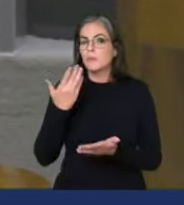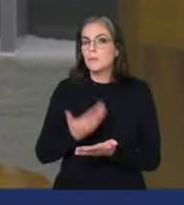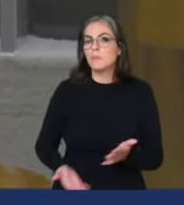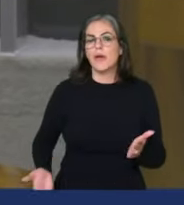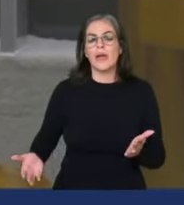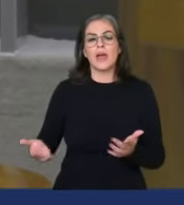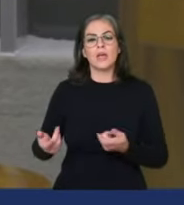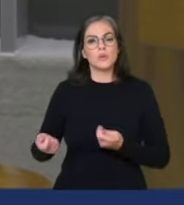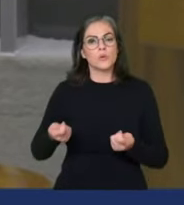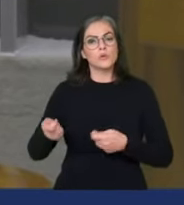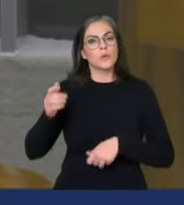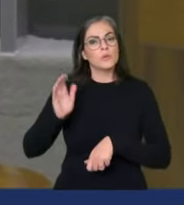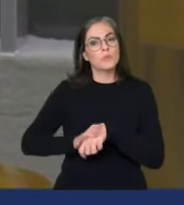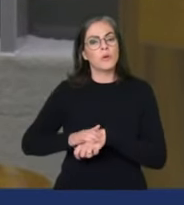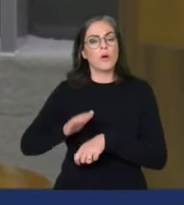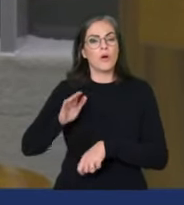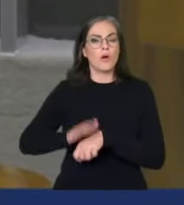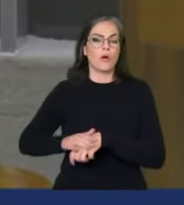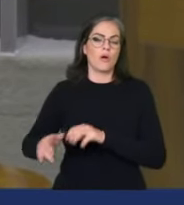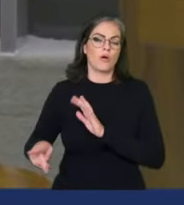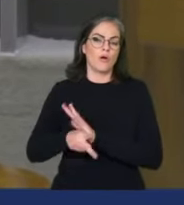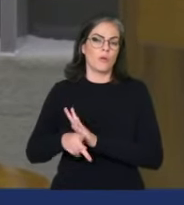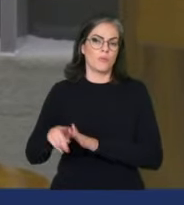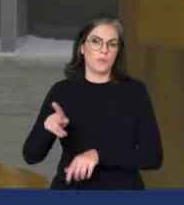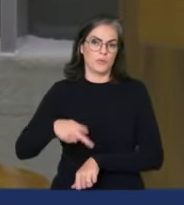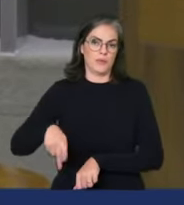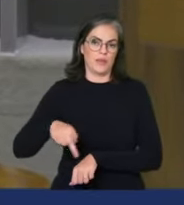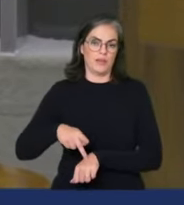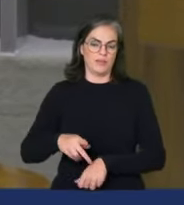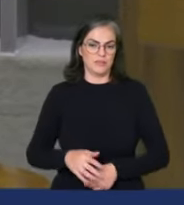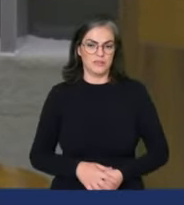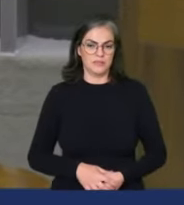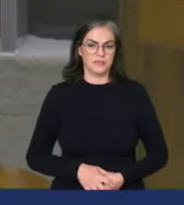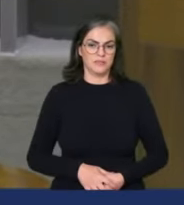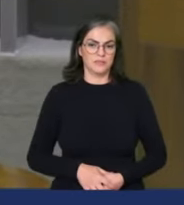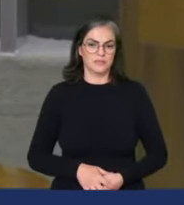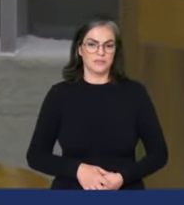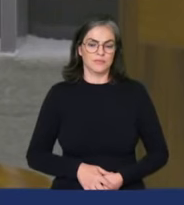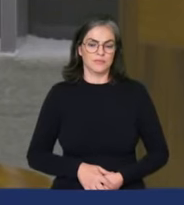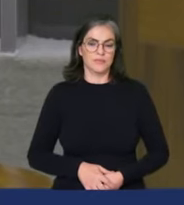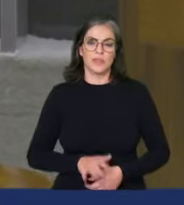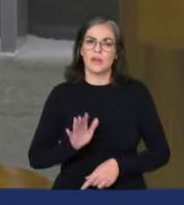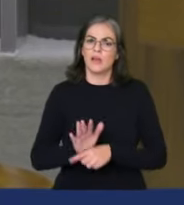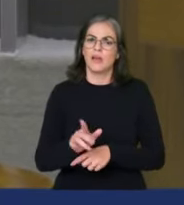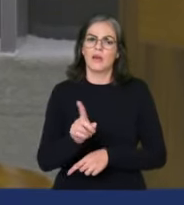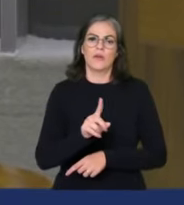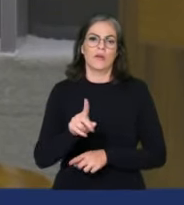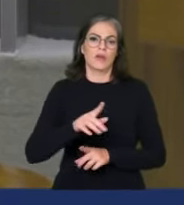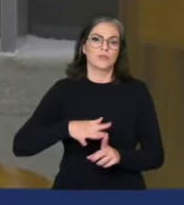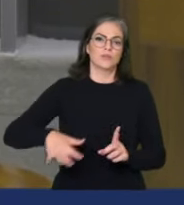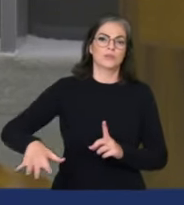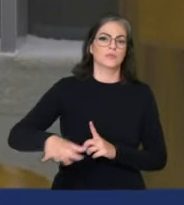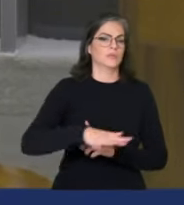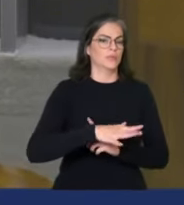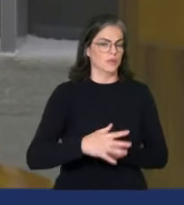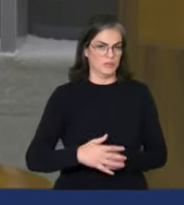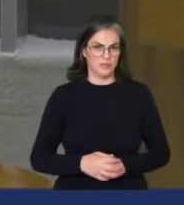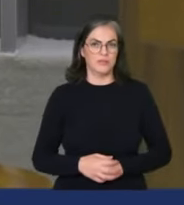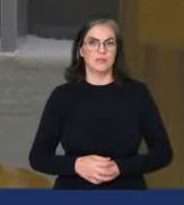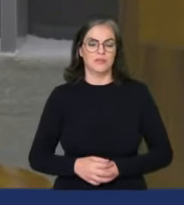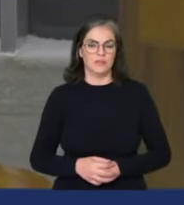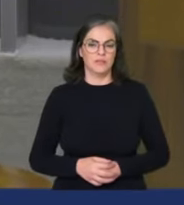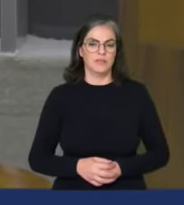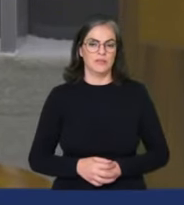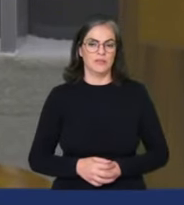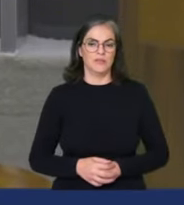desnacionalização dos recursos. Eles capitalizam os recursos, mas não socializam com aquela nação. E isso tem